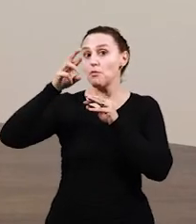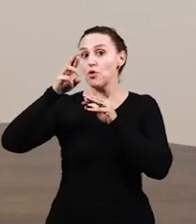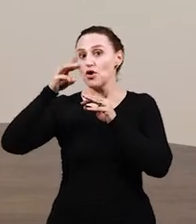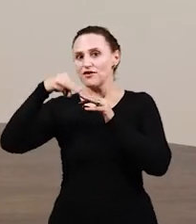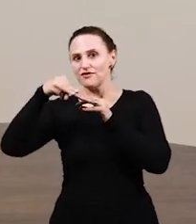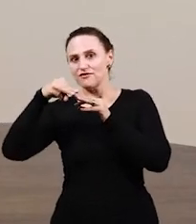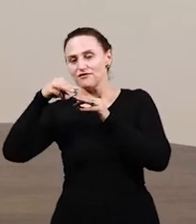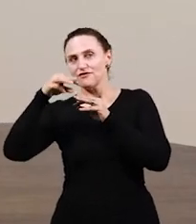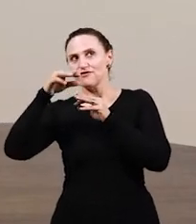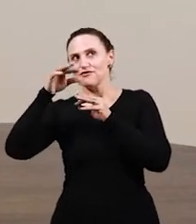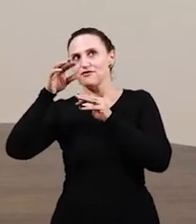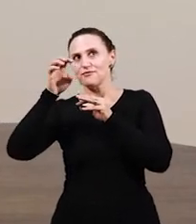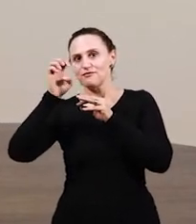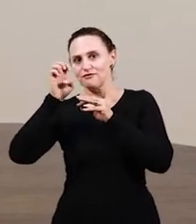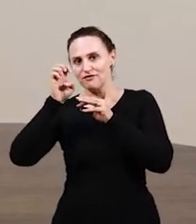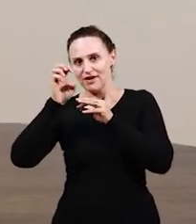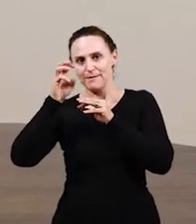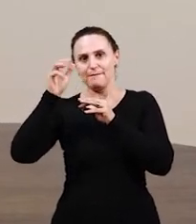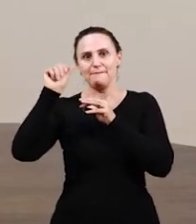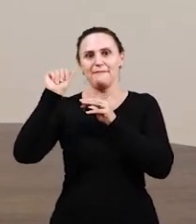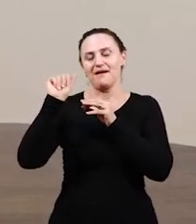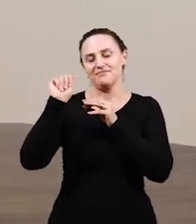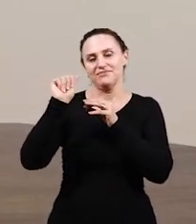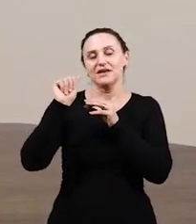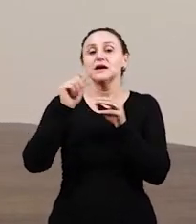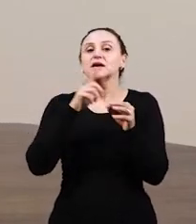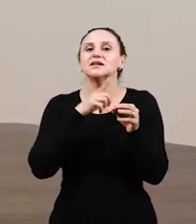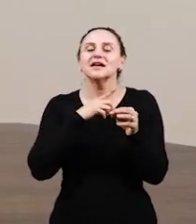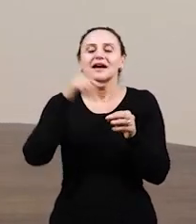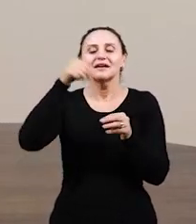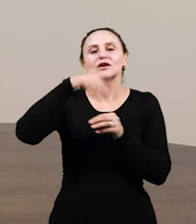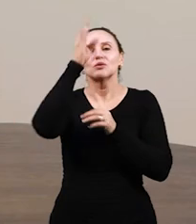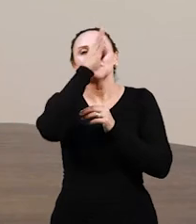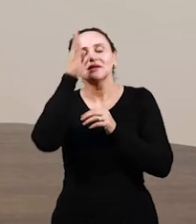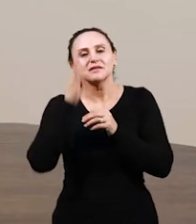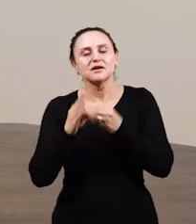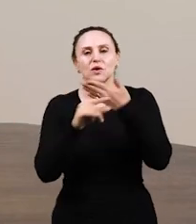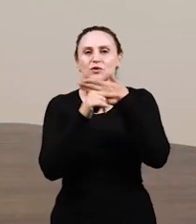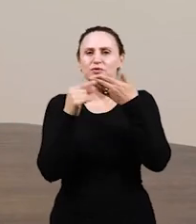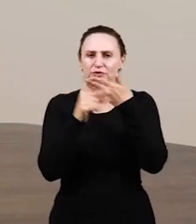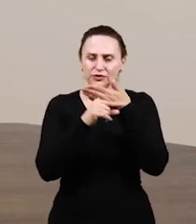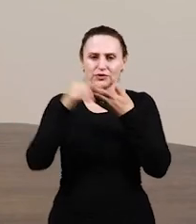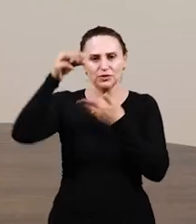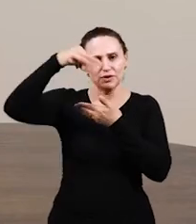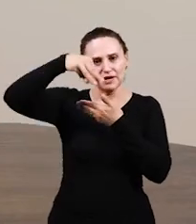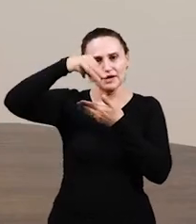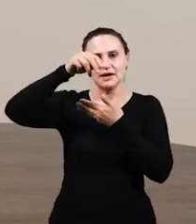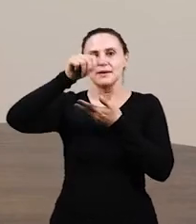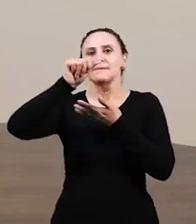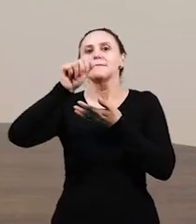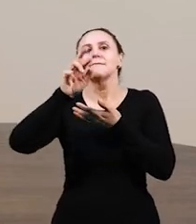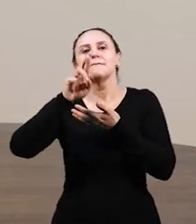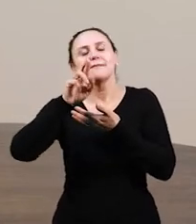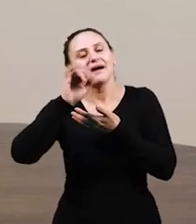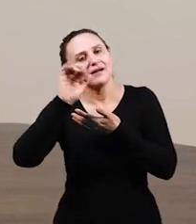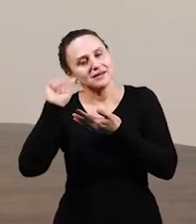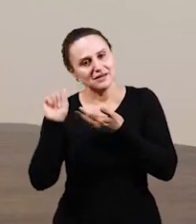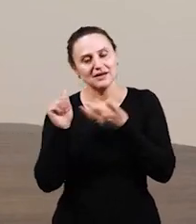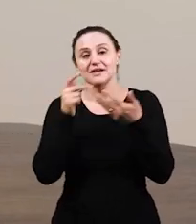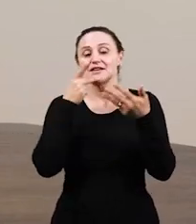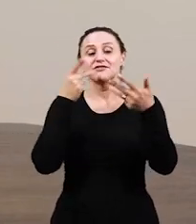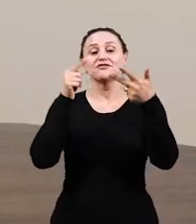também nos Estados Unidos e Chegamos no Brasil com a professora Maria Helena de Moura Neves que é então o maior nome